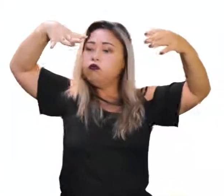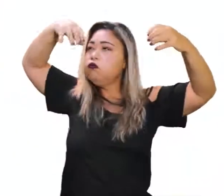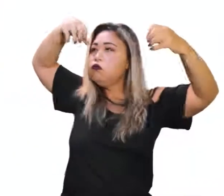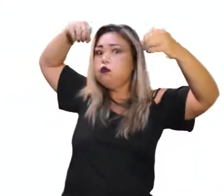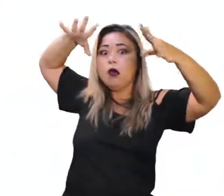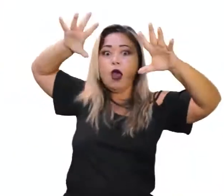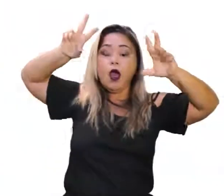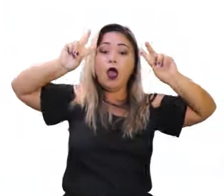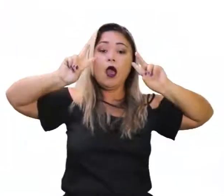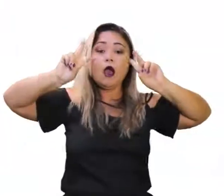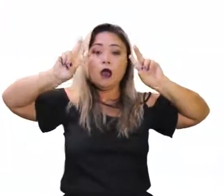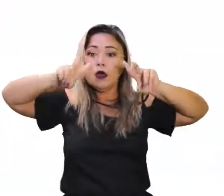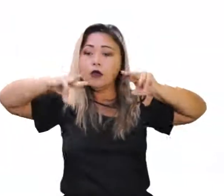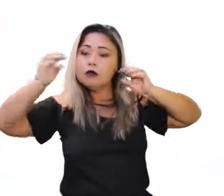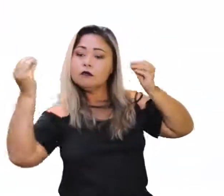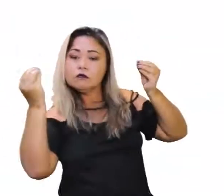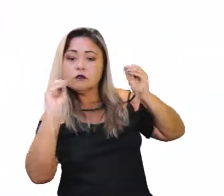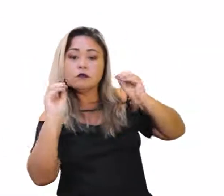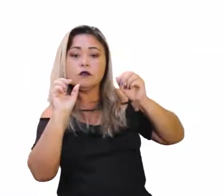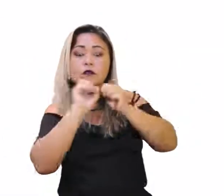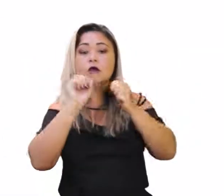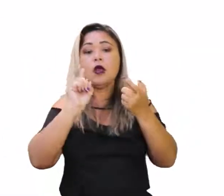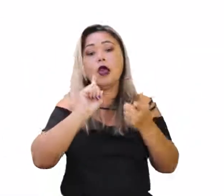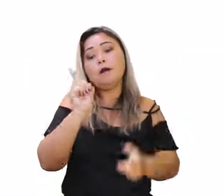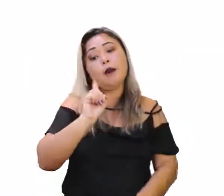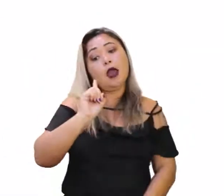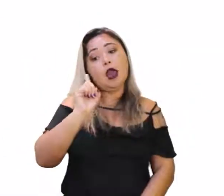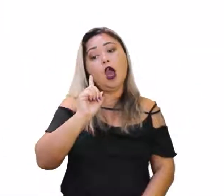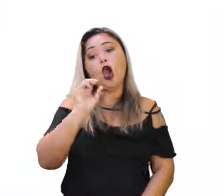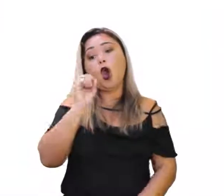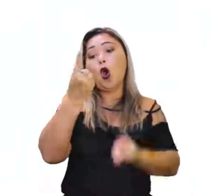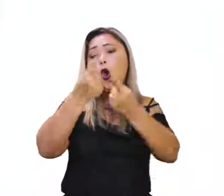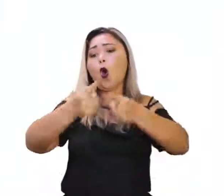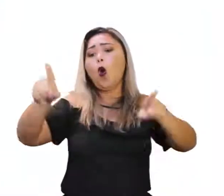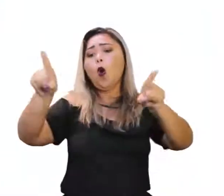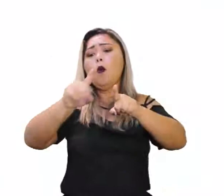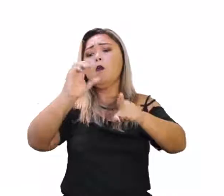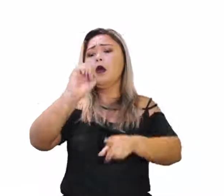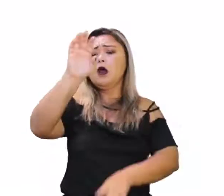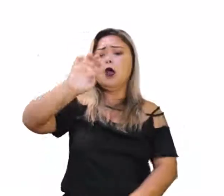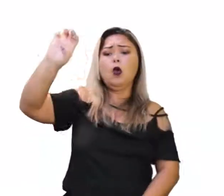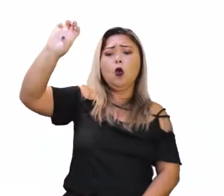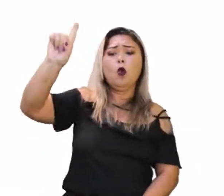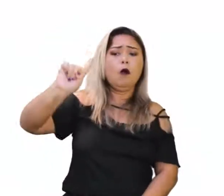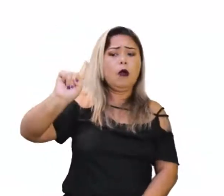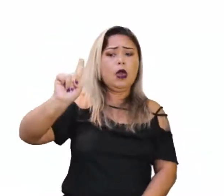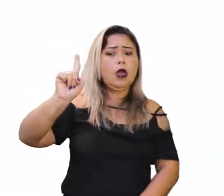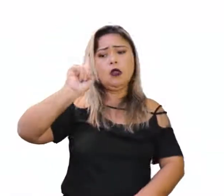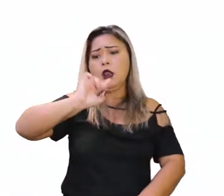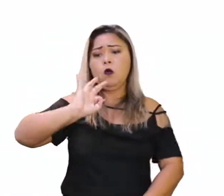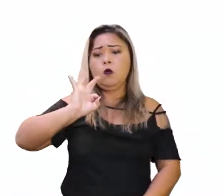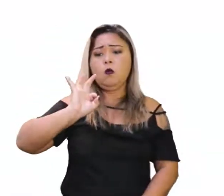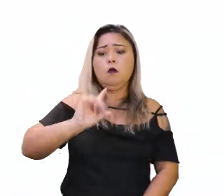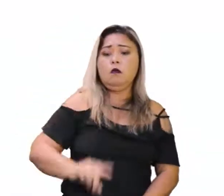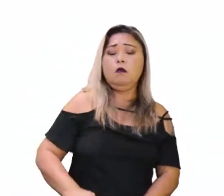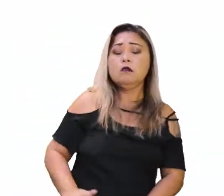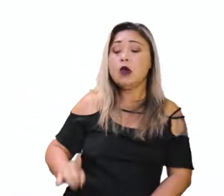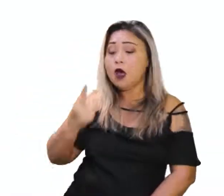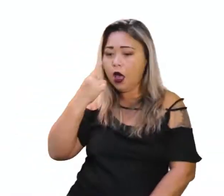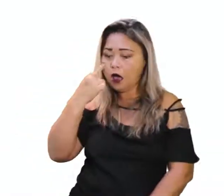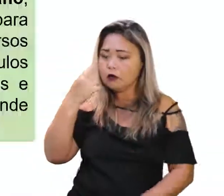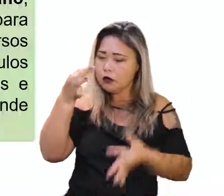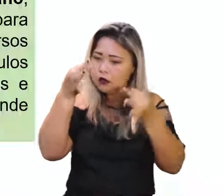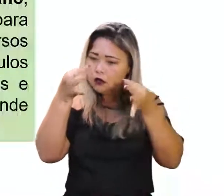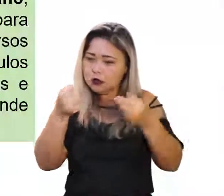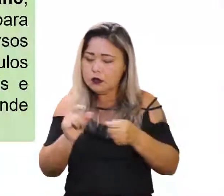visuais que o grupo produz, menos ópera europeia. Então, observem sempre esses detalhes aí. Vamos